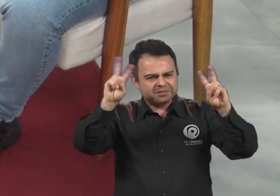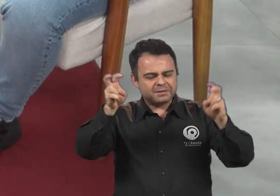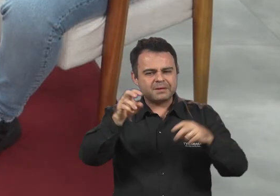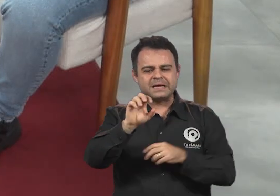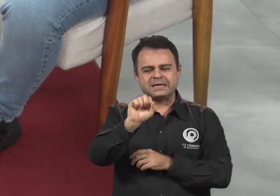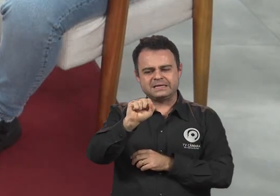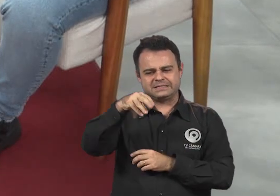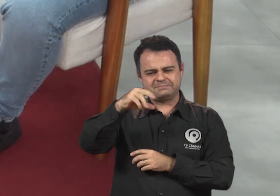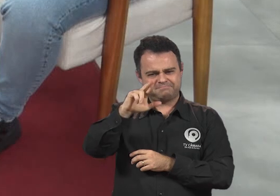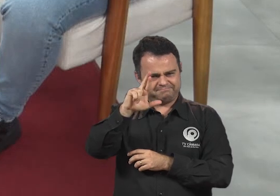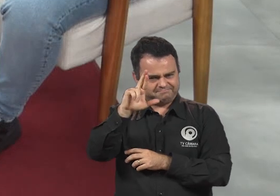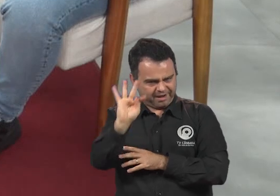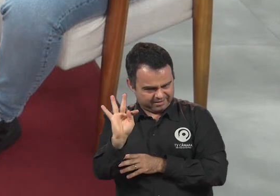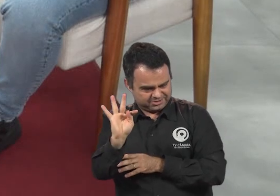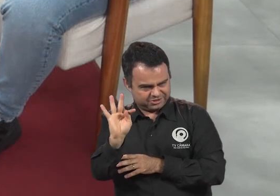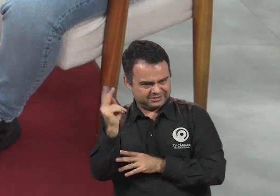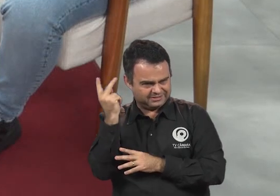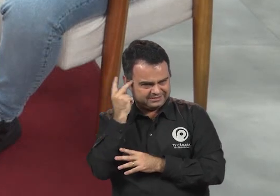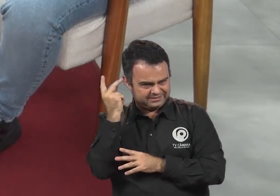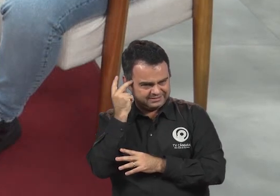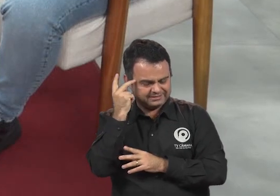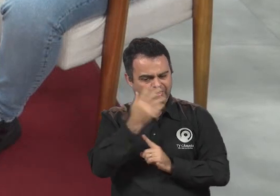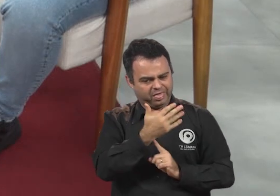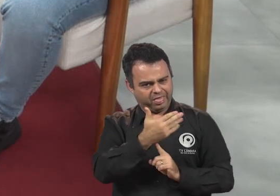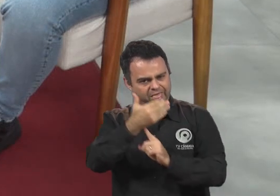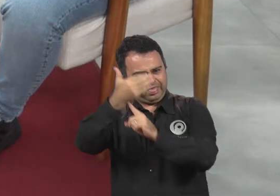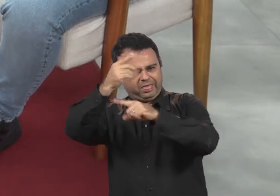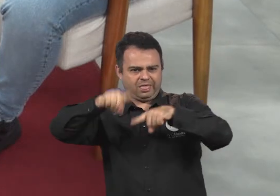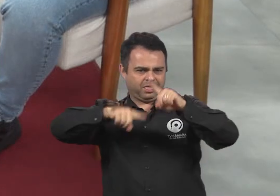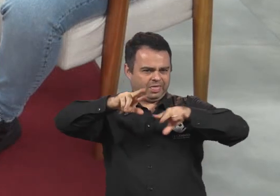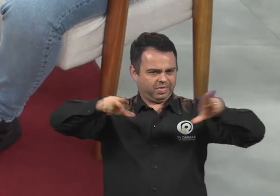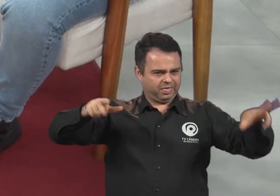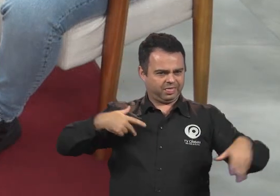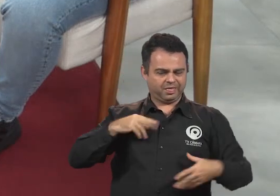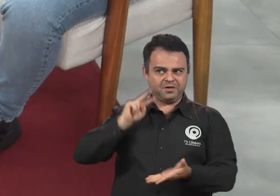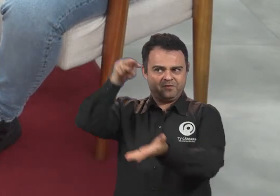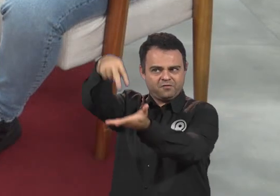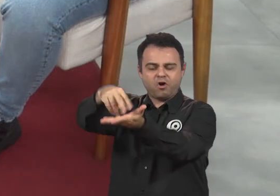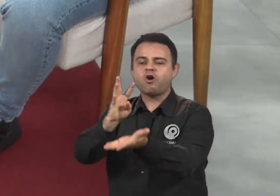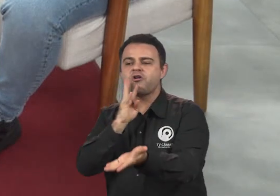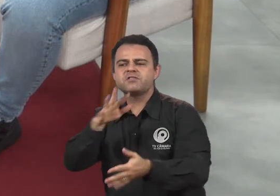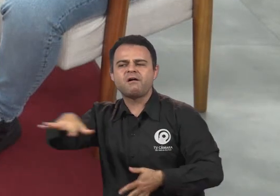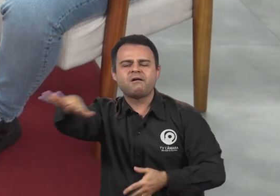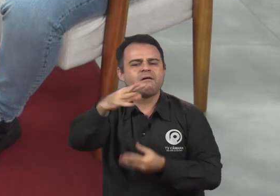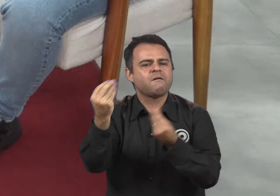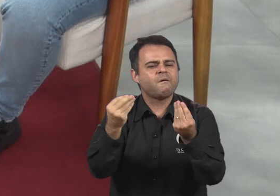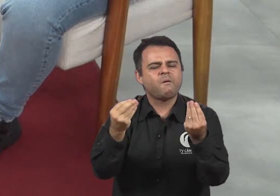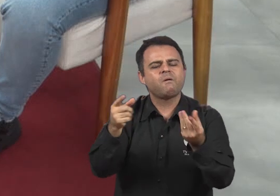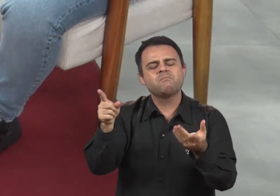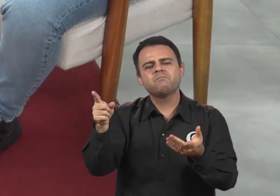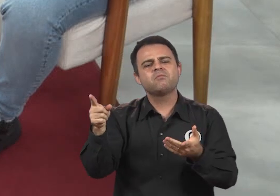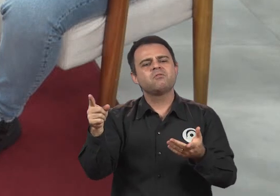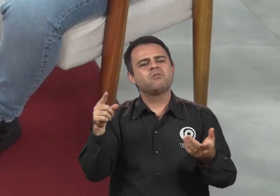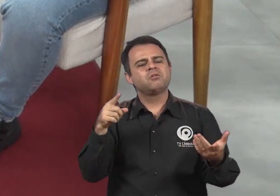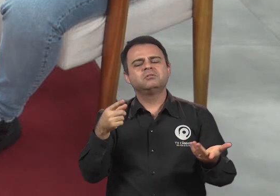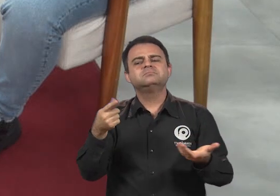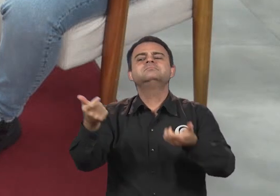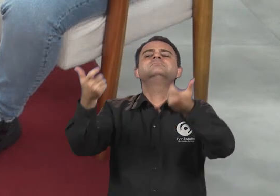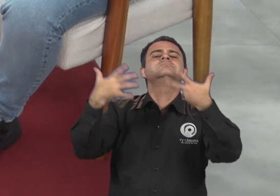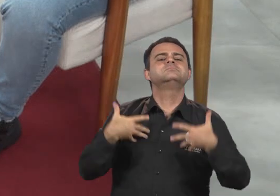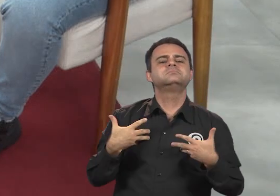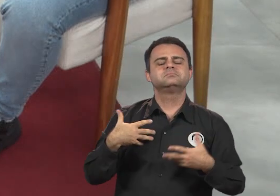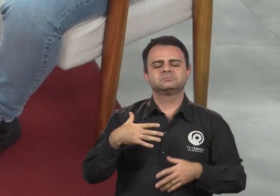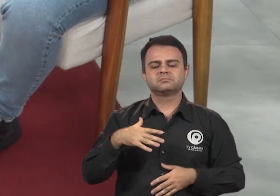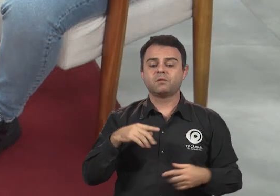é um conceito de cidade inteligente. Vocês foram até lá visitar, conhecer o projeto, né? O que vocês observaram que pode ser útil aqui para São José do